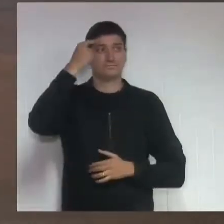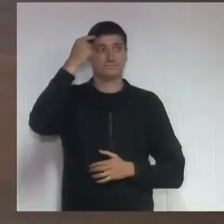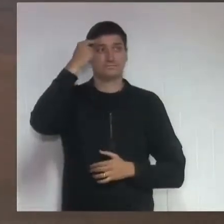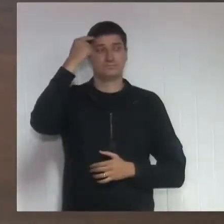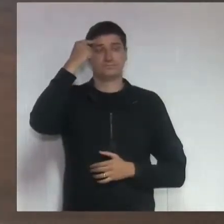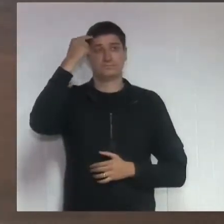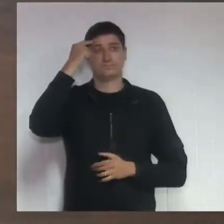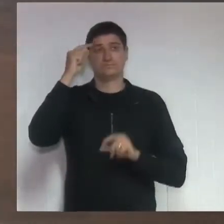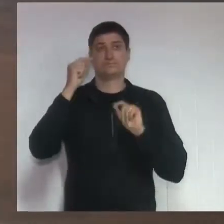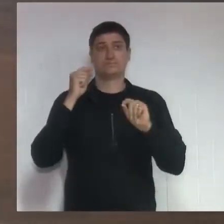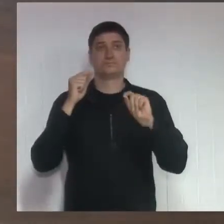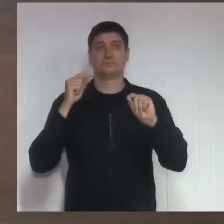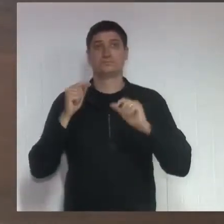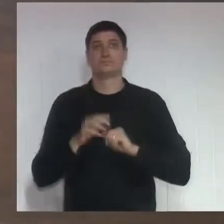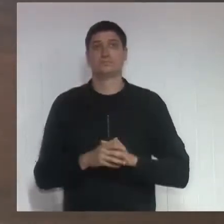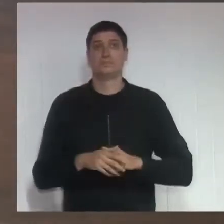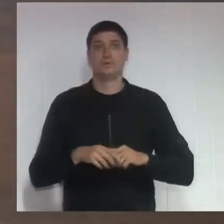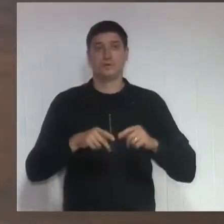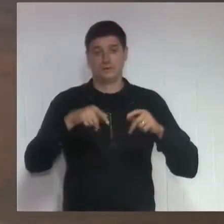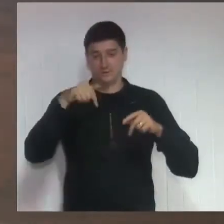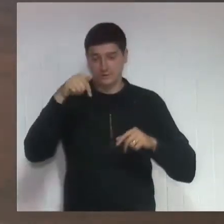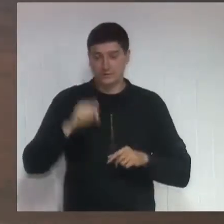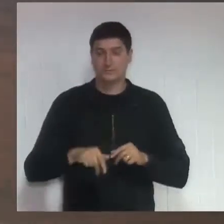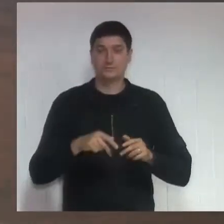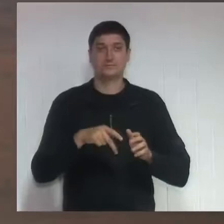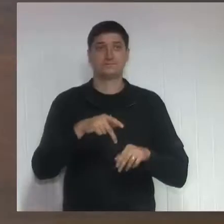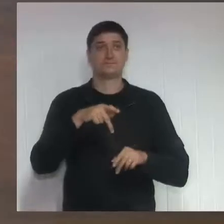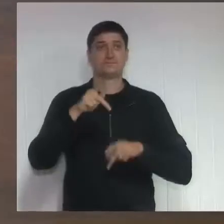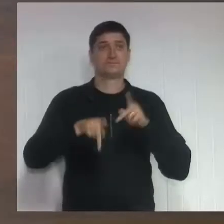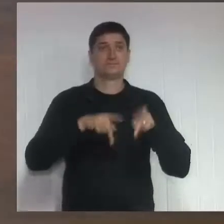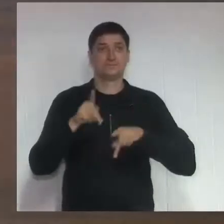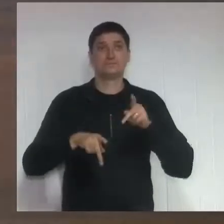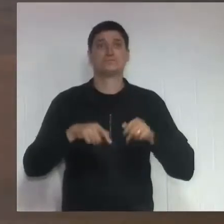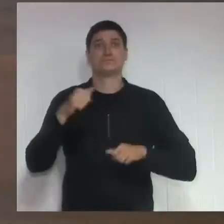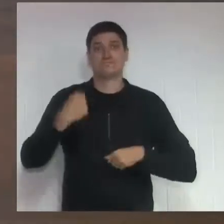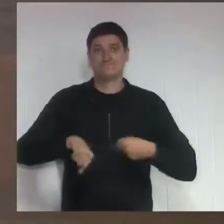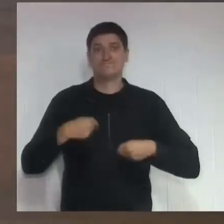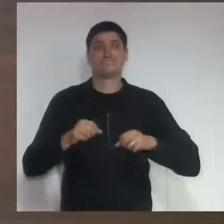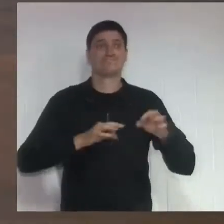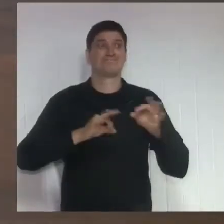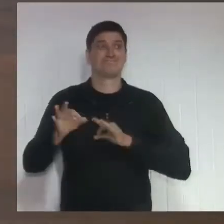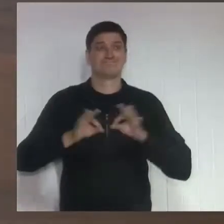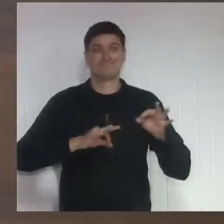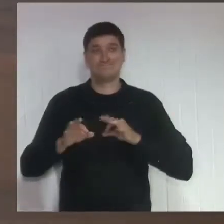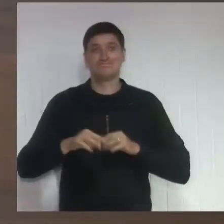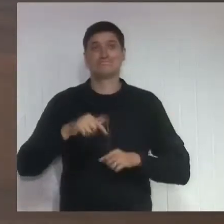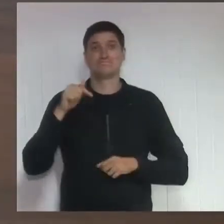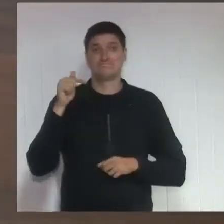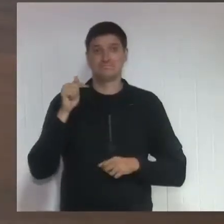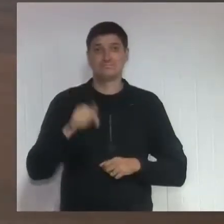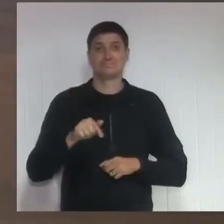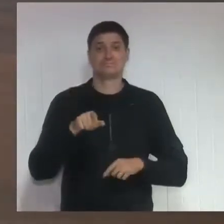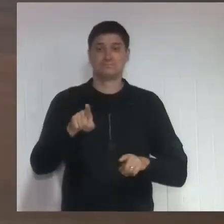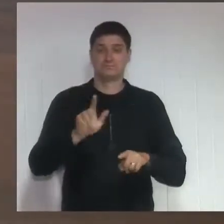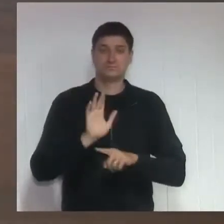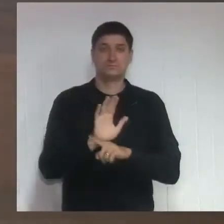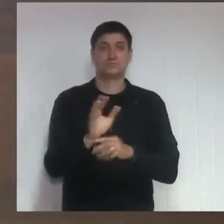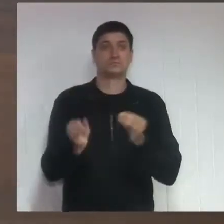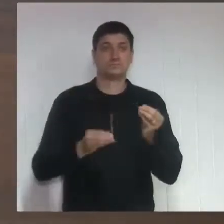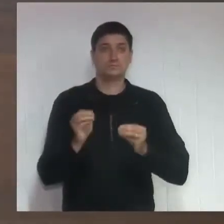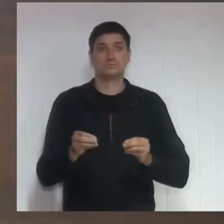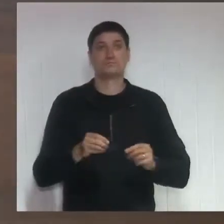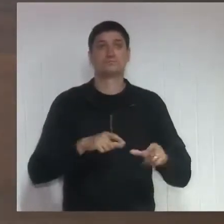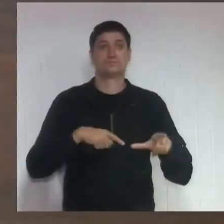trará reflexos positivos no âmbito social, ambiental e econômico, pois é possível gerar emprego, gerar renda, conduzir uma